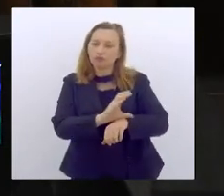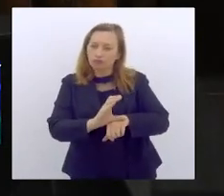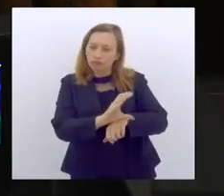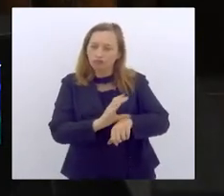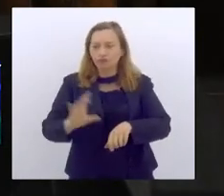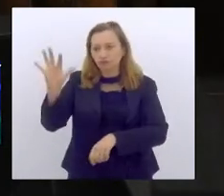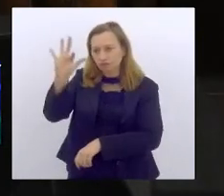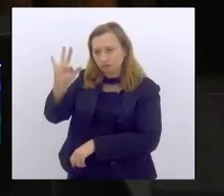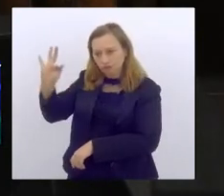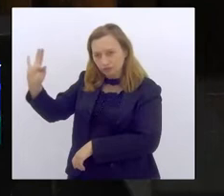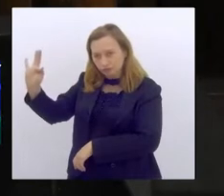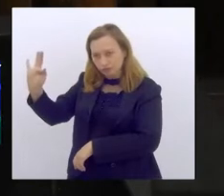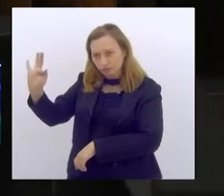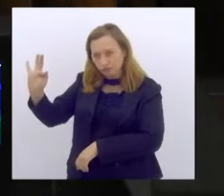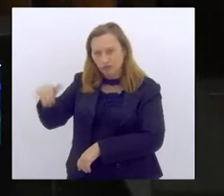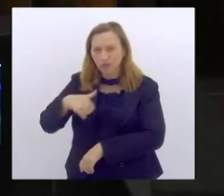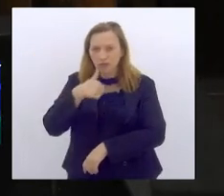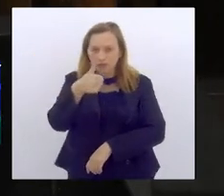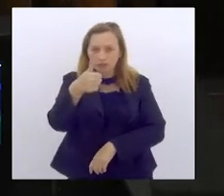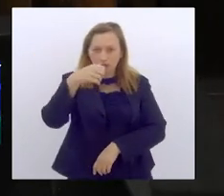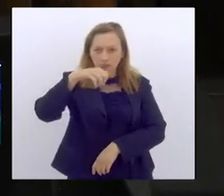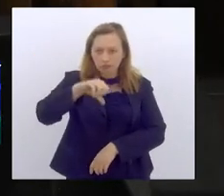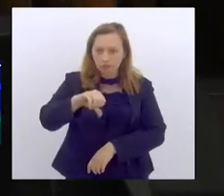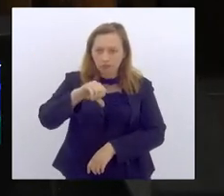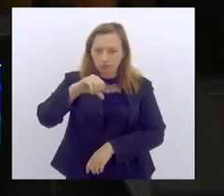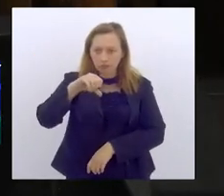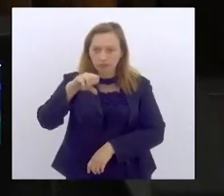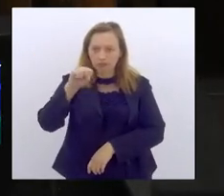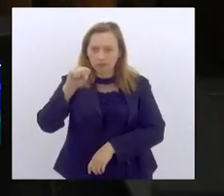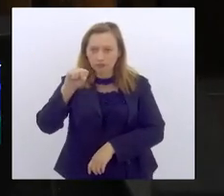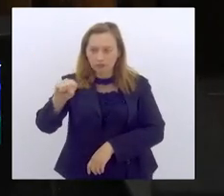federal de 1988